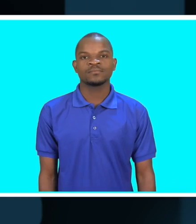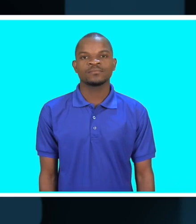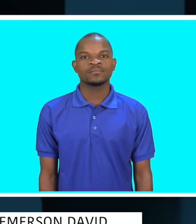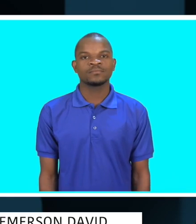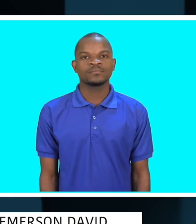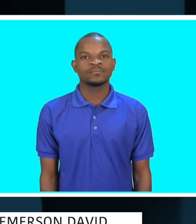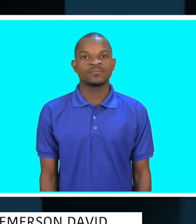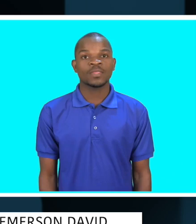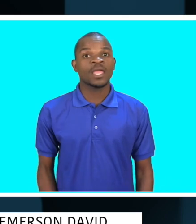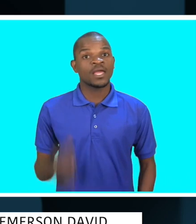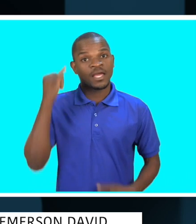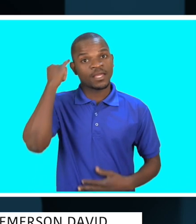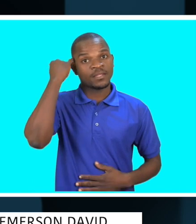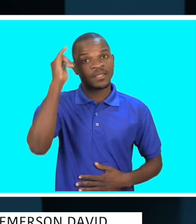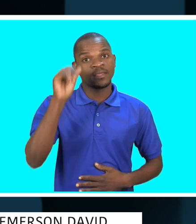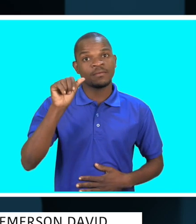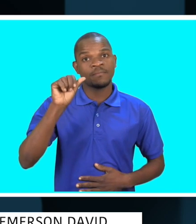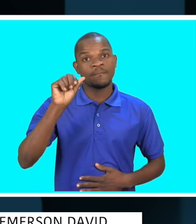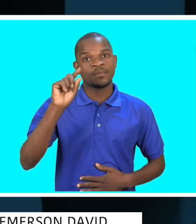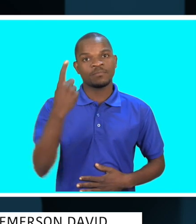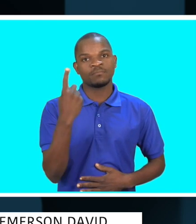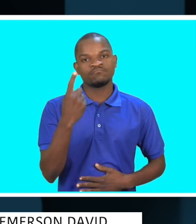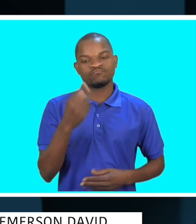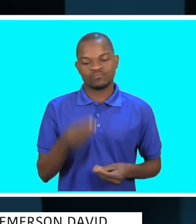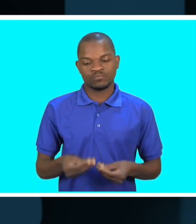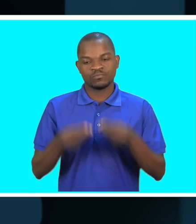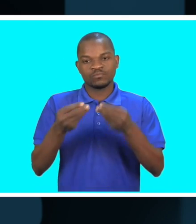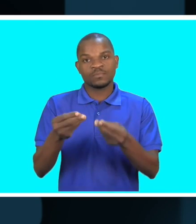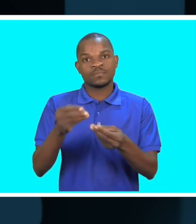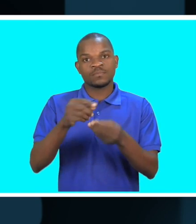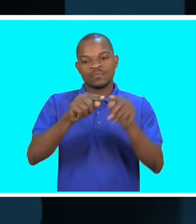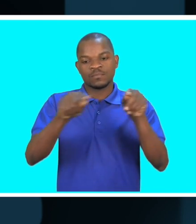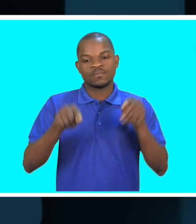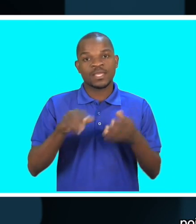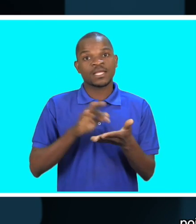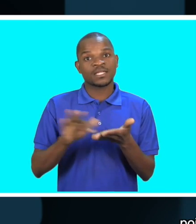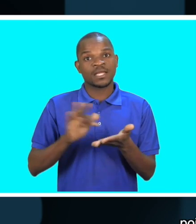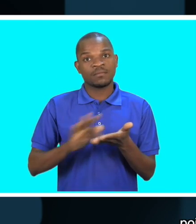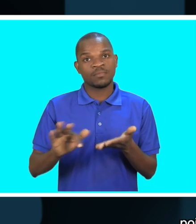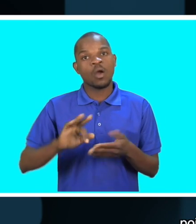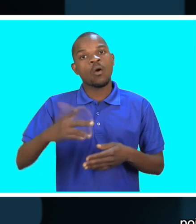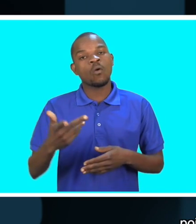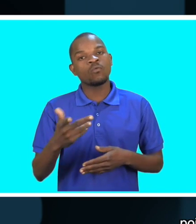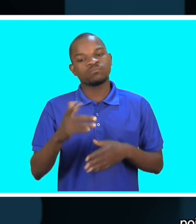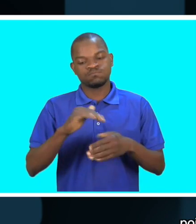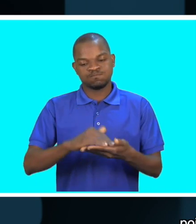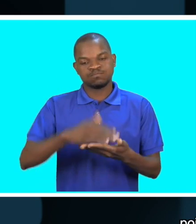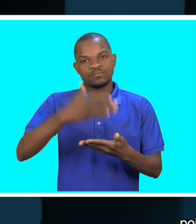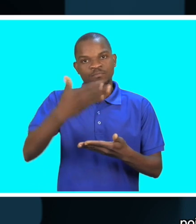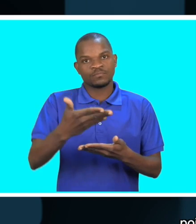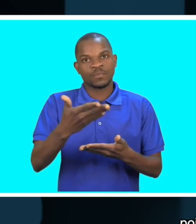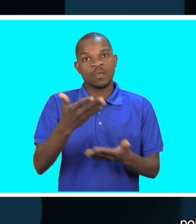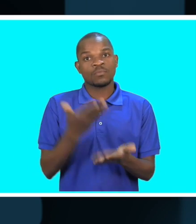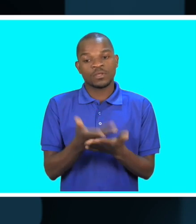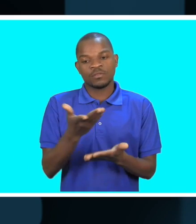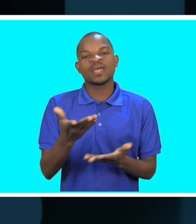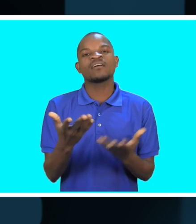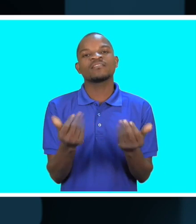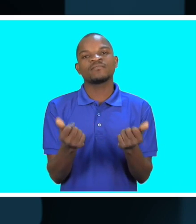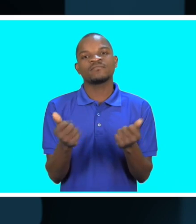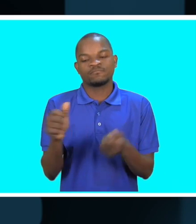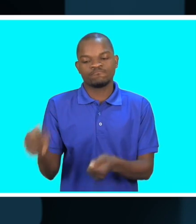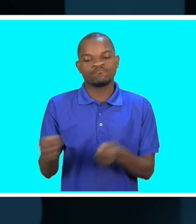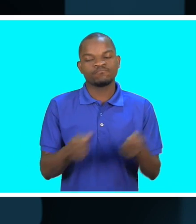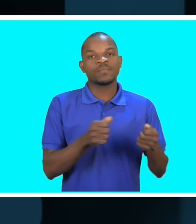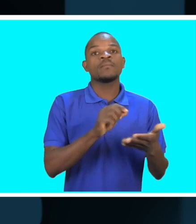A ideia inicial era oferecer um tablet ou um laptop, pois isso iria permitir que ela levasse os aparelhos para a